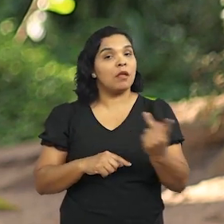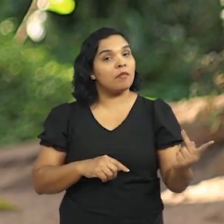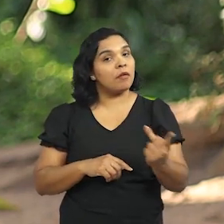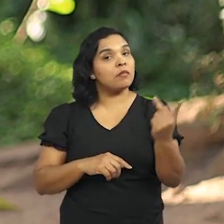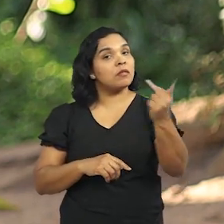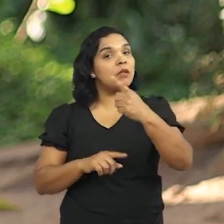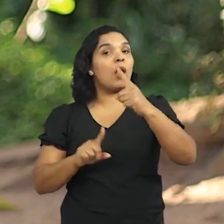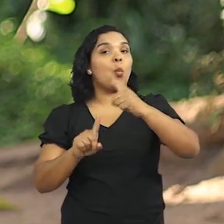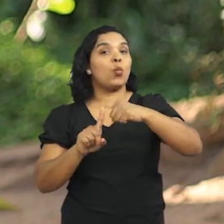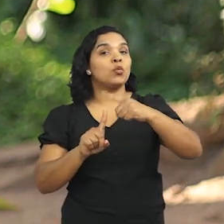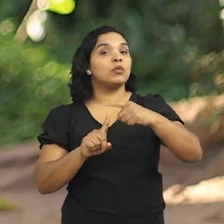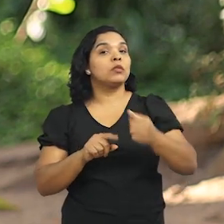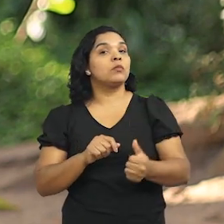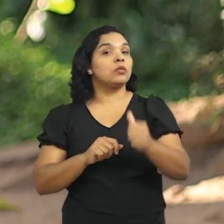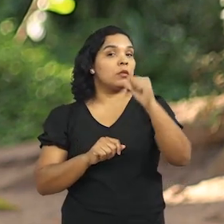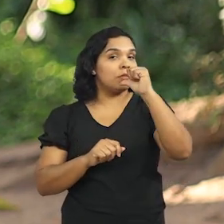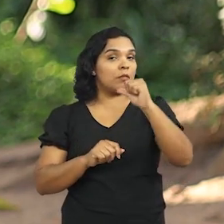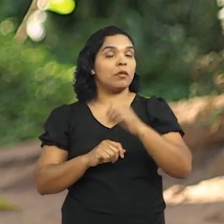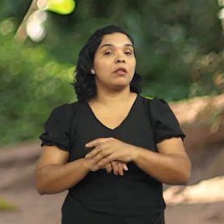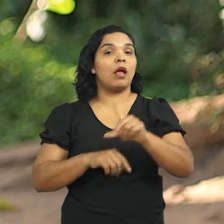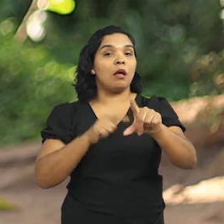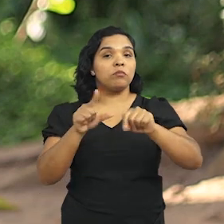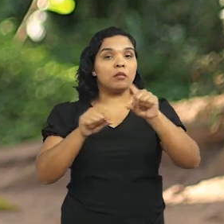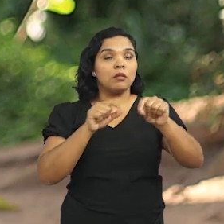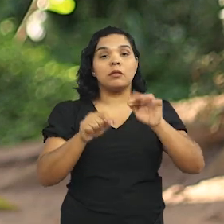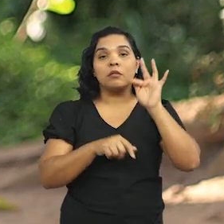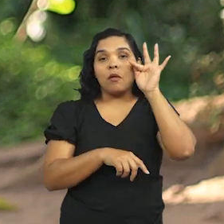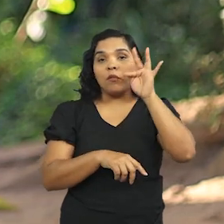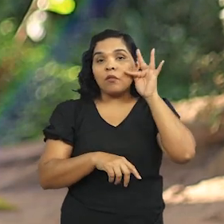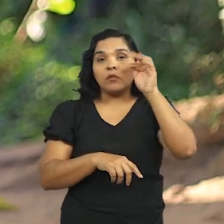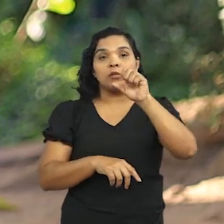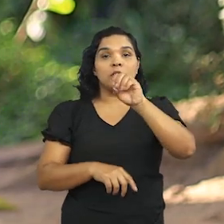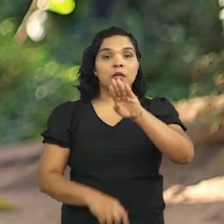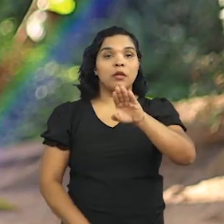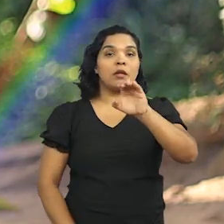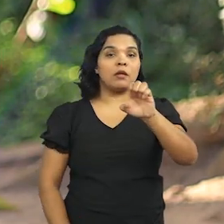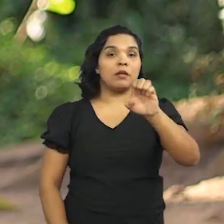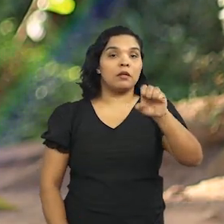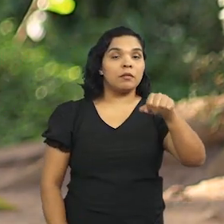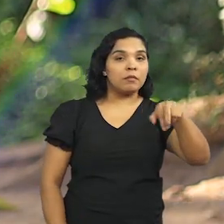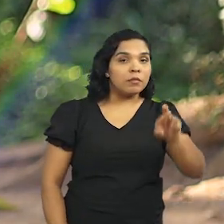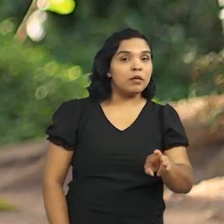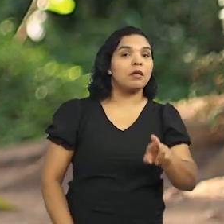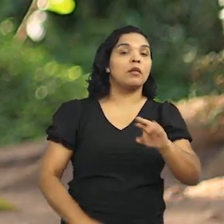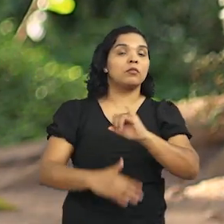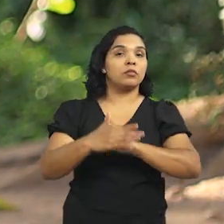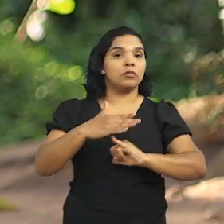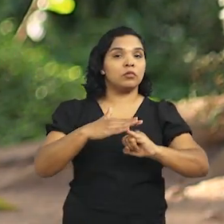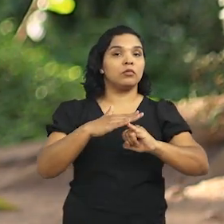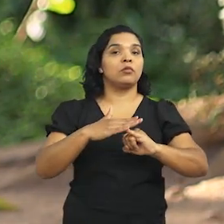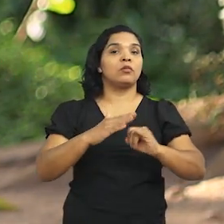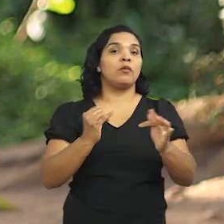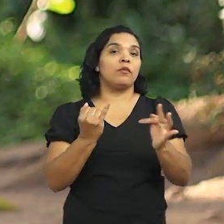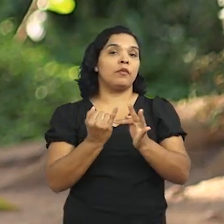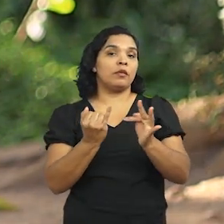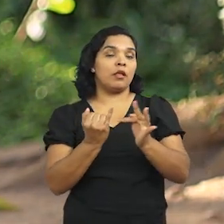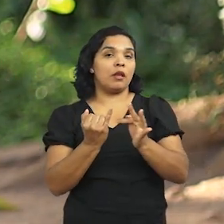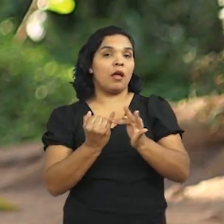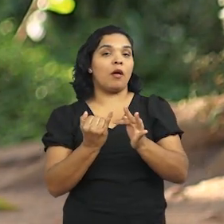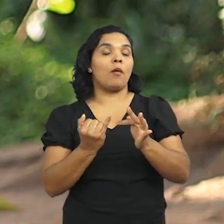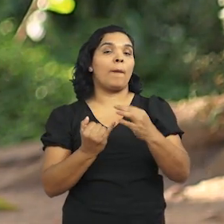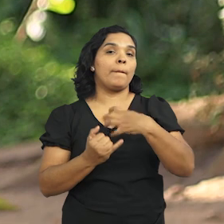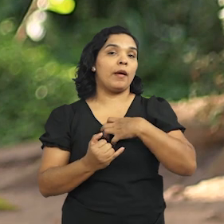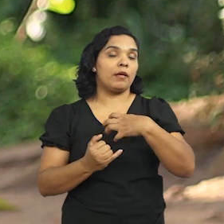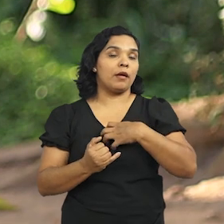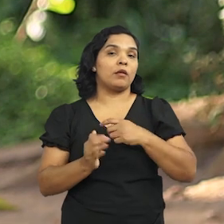valorizar e enaltecer esse tipo de bebida. Pensando em aumentar as opções de fruit beers, cientistas do Instituto Baiano, no campus de